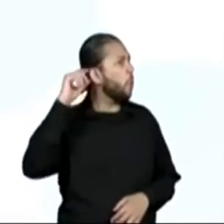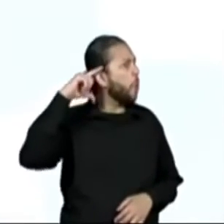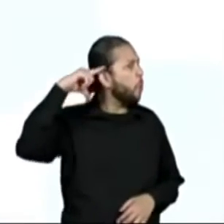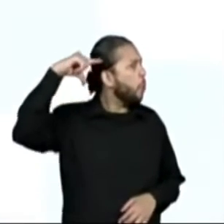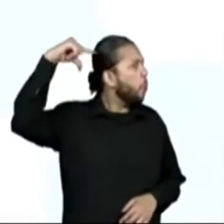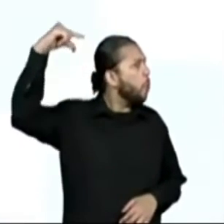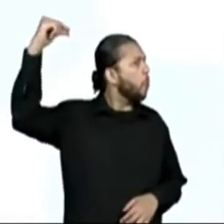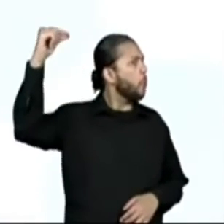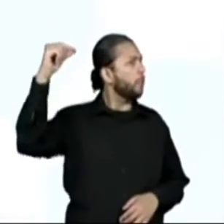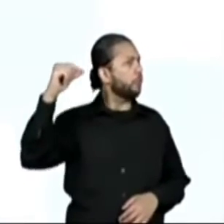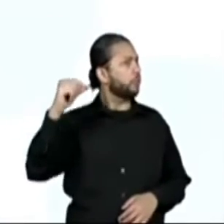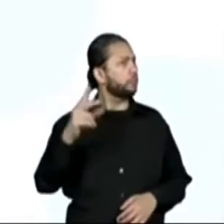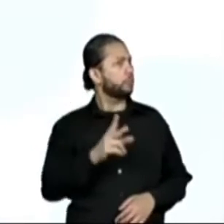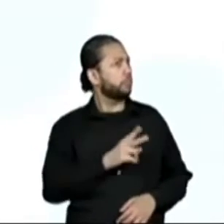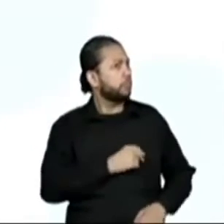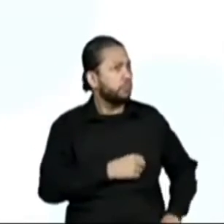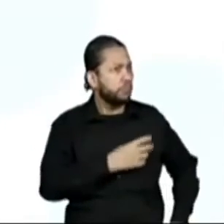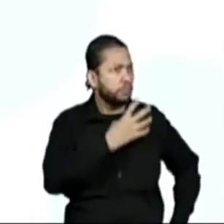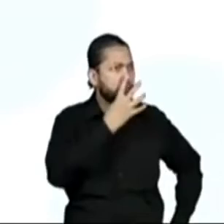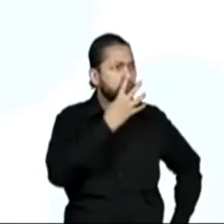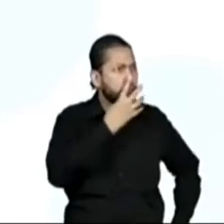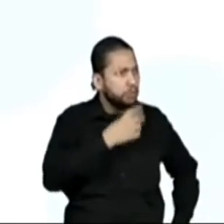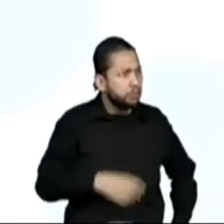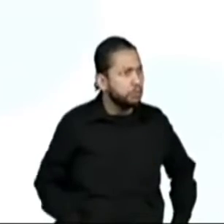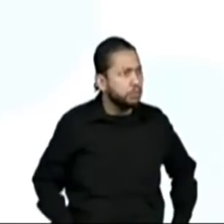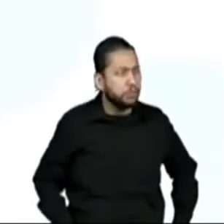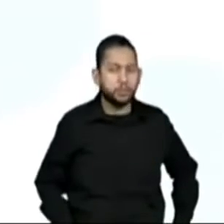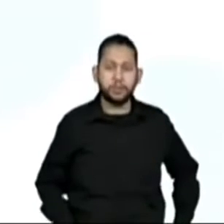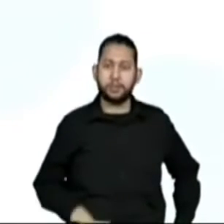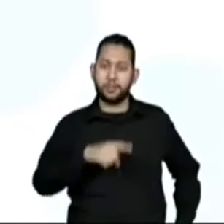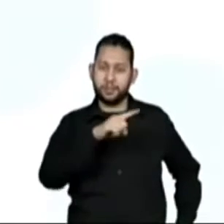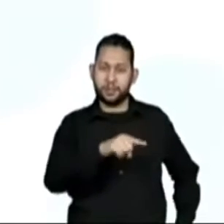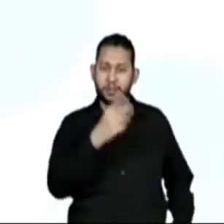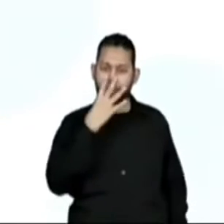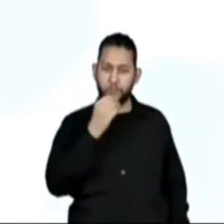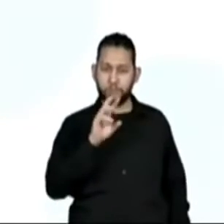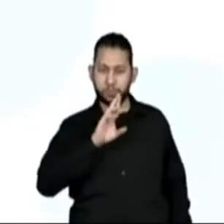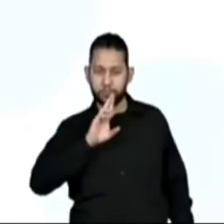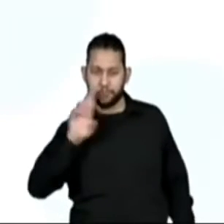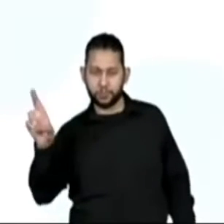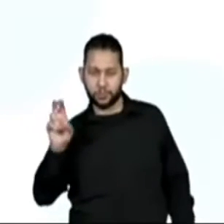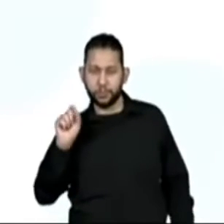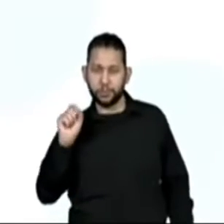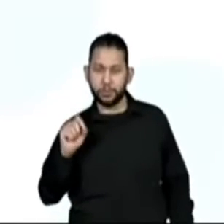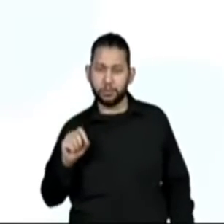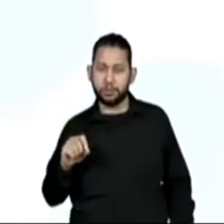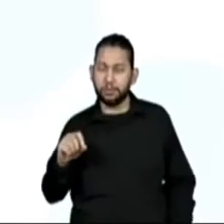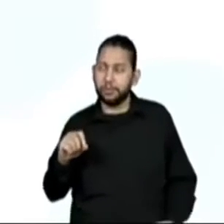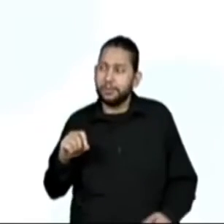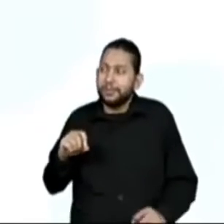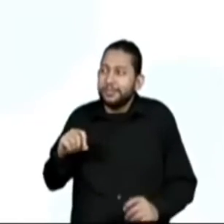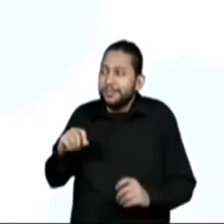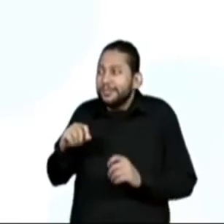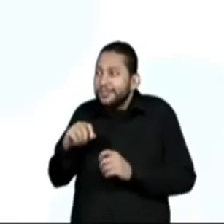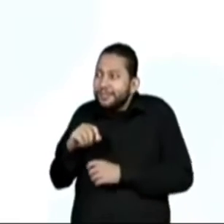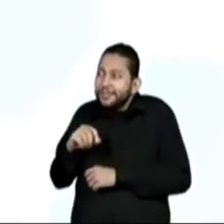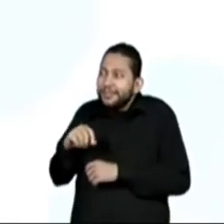Que orelhas grandes você tem. E aí, qual foi a resposta do lobo ali, disfarçado de